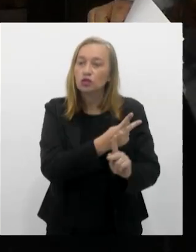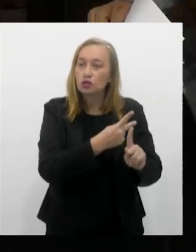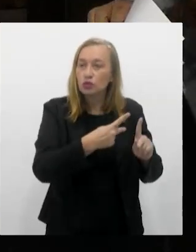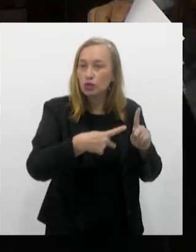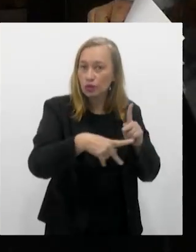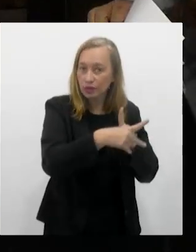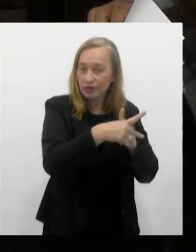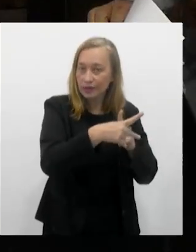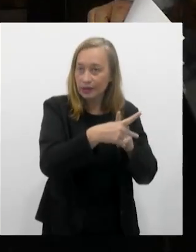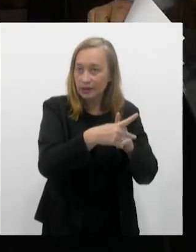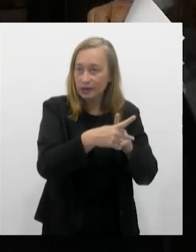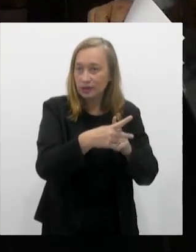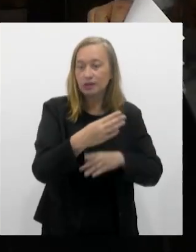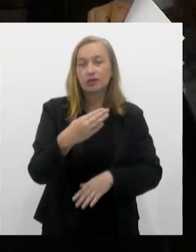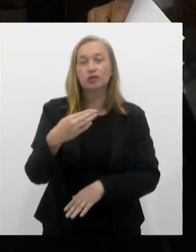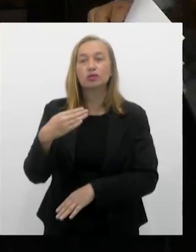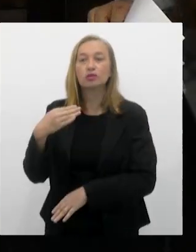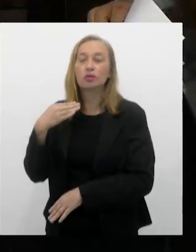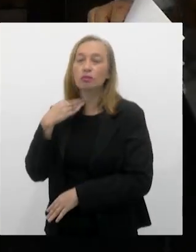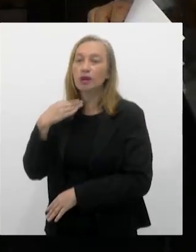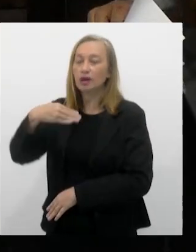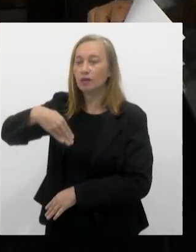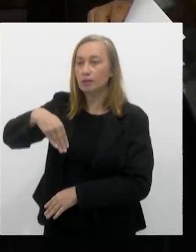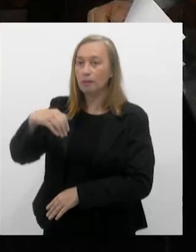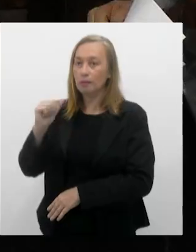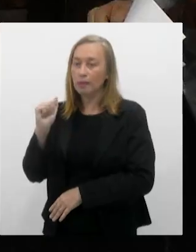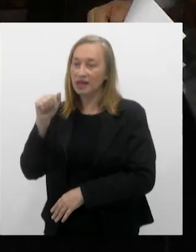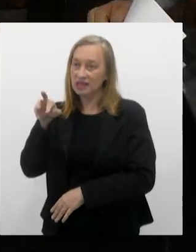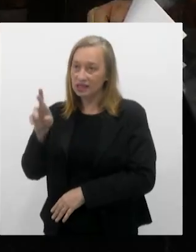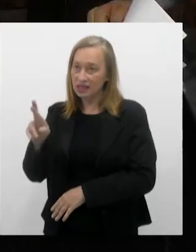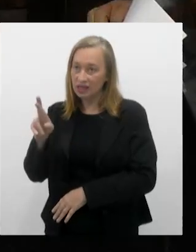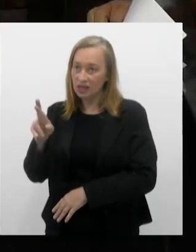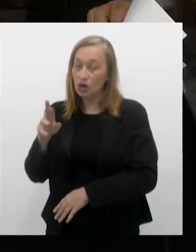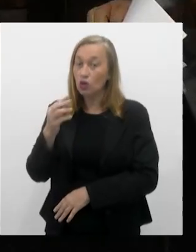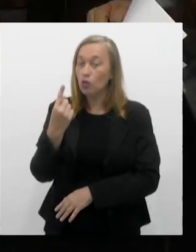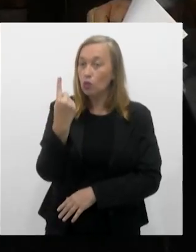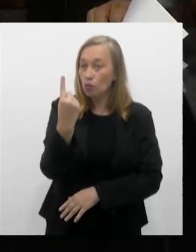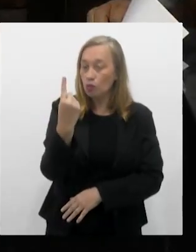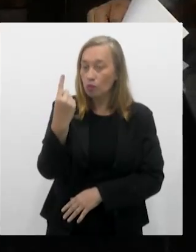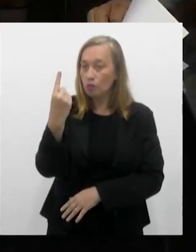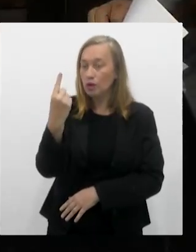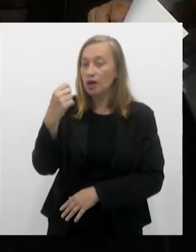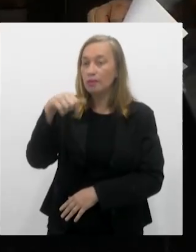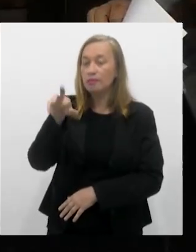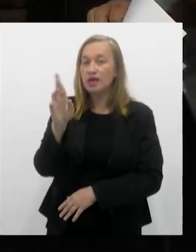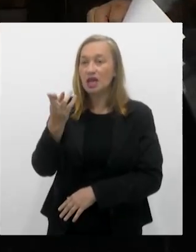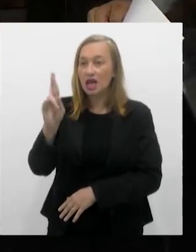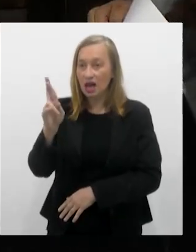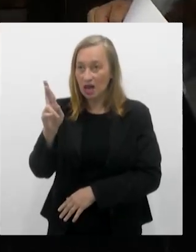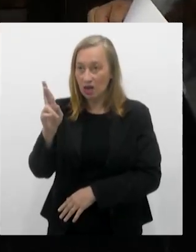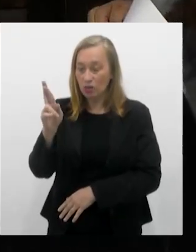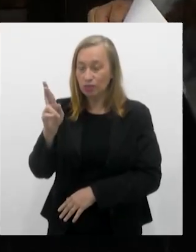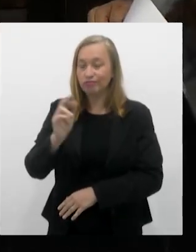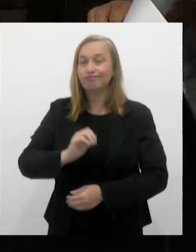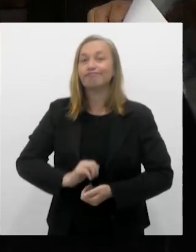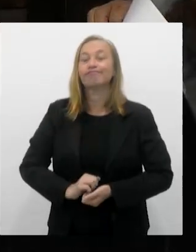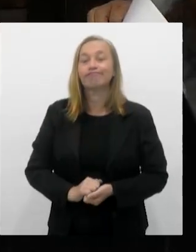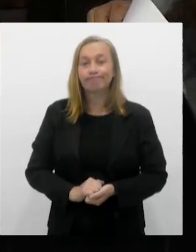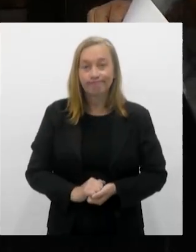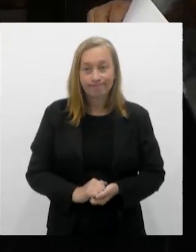Previdência do Banco Master. Inicialmente, 1 bilhão em letras